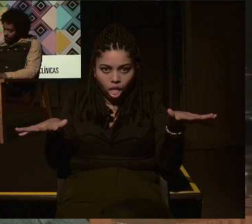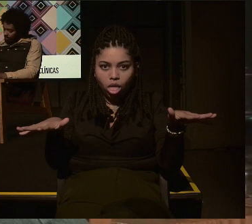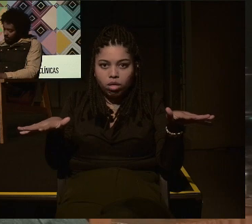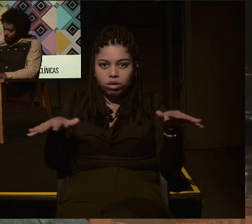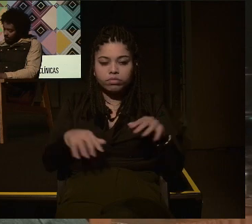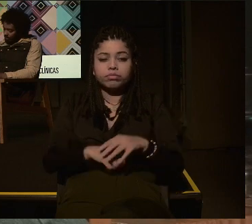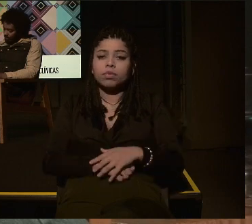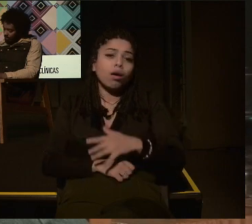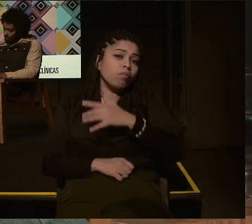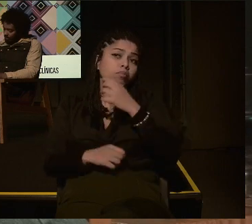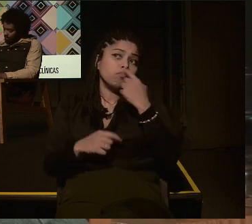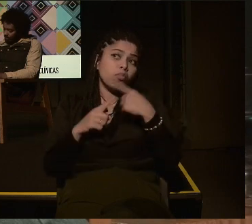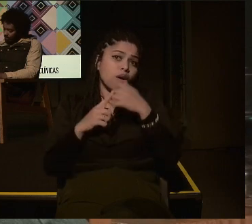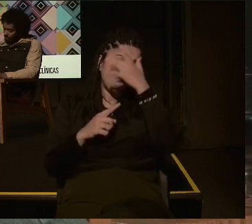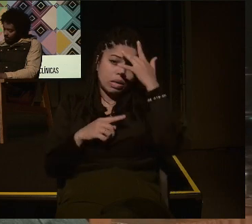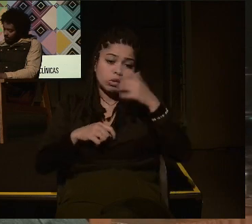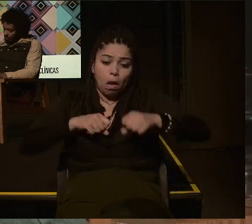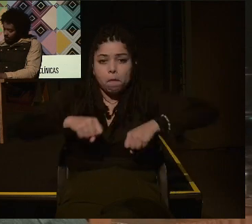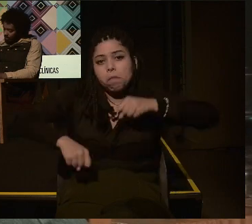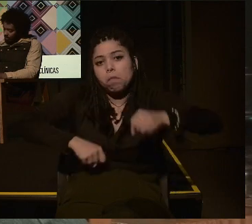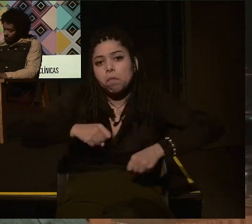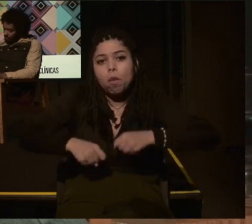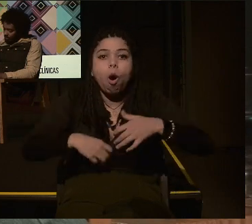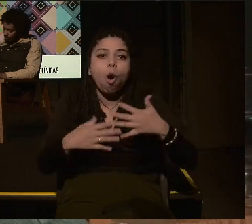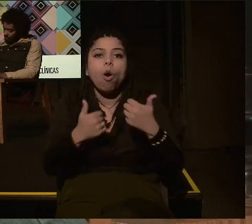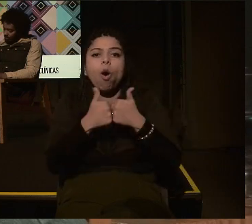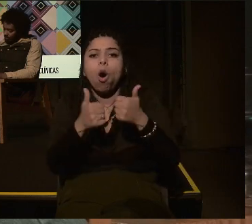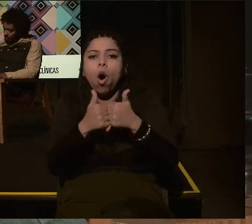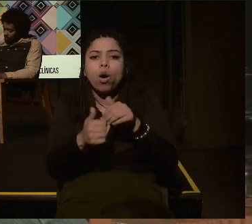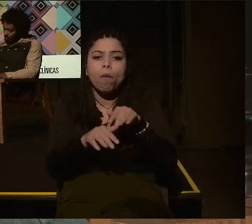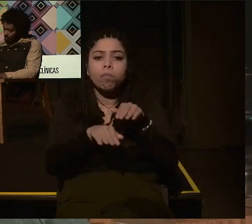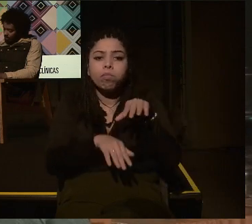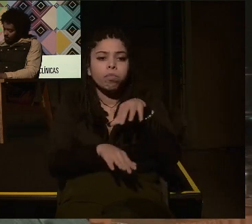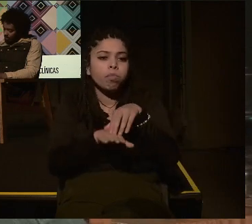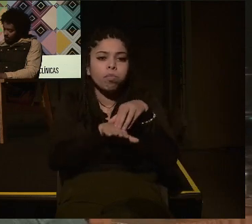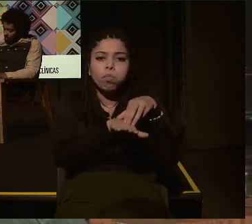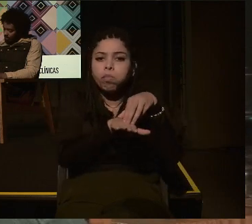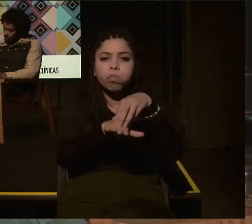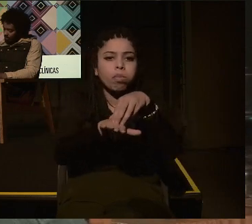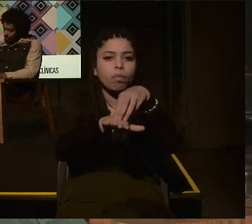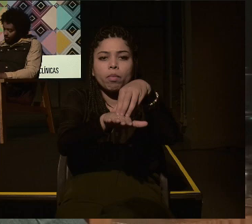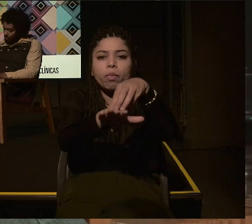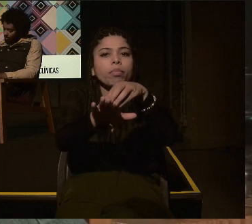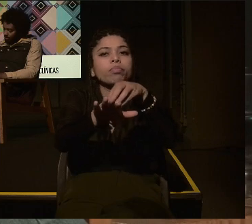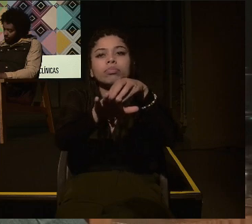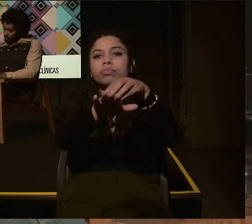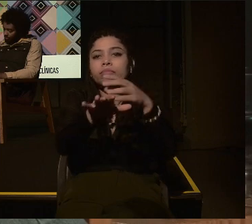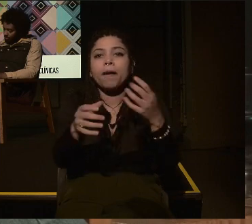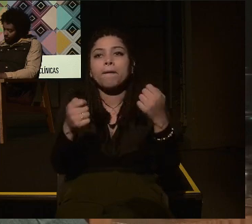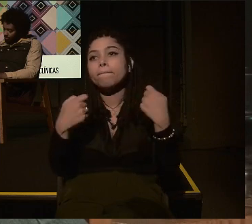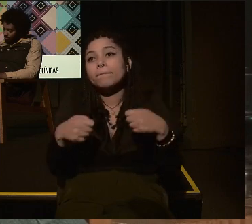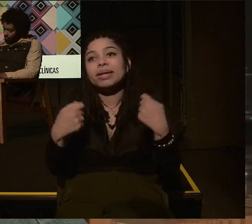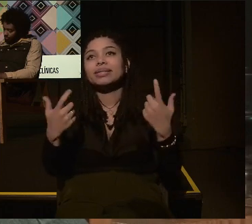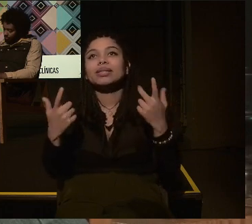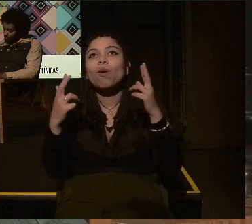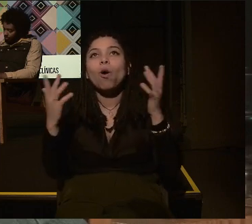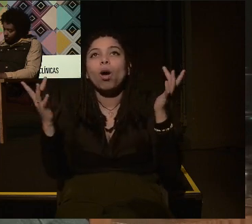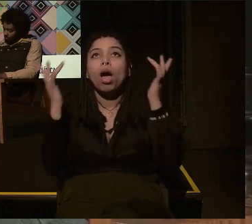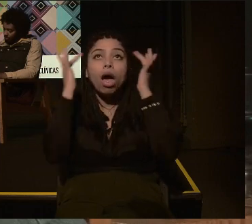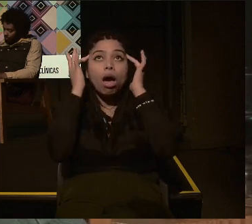numa bike ou num busão sucateado, tem que estar louco, só que numa outra chave, né? Mas